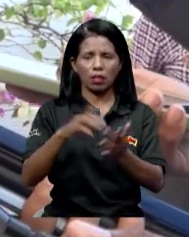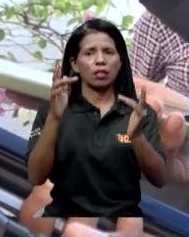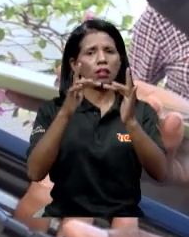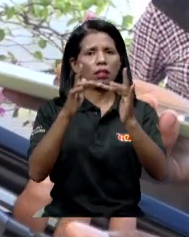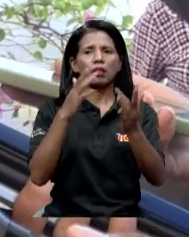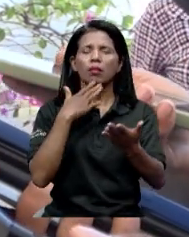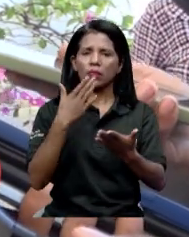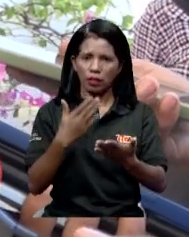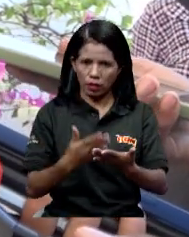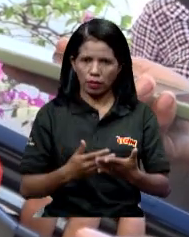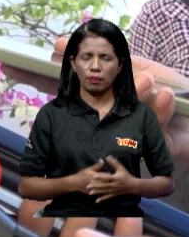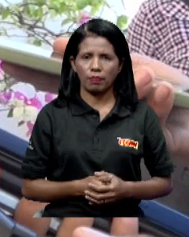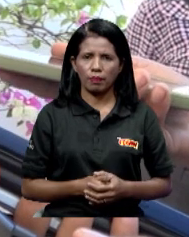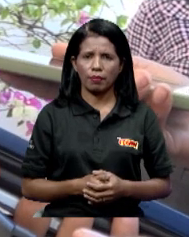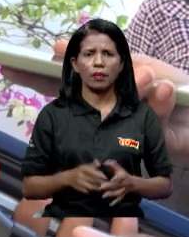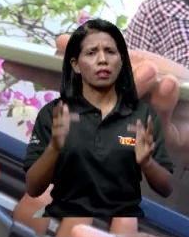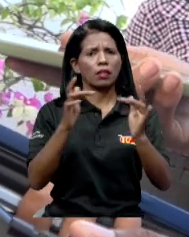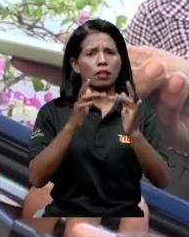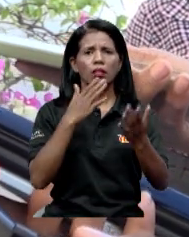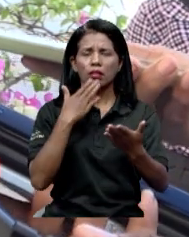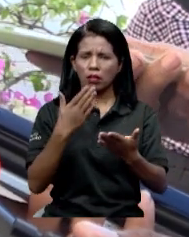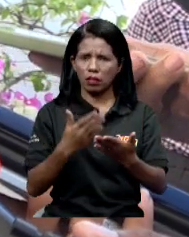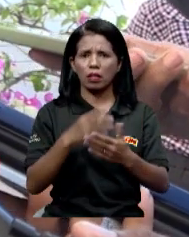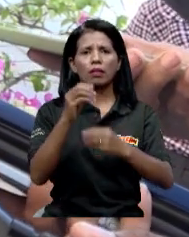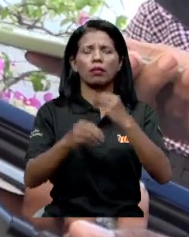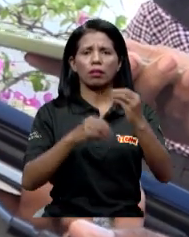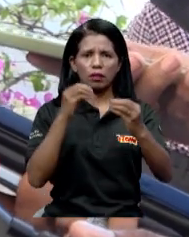saudável. Internet saudável, katak,